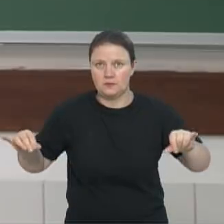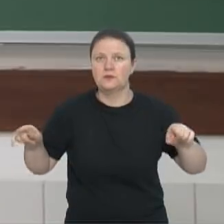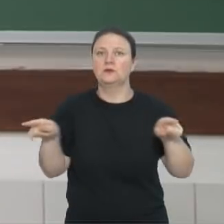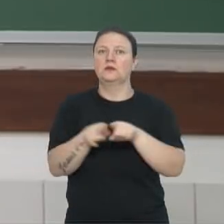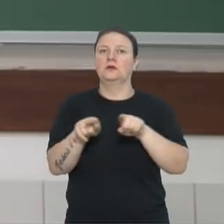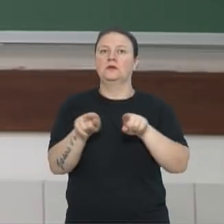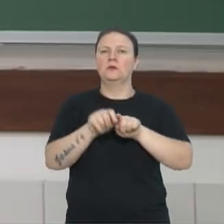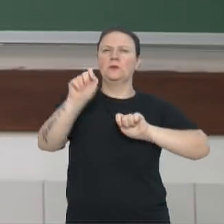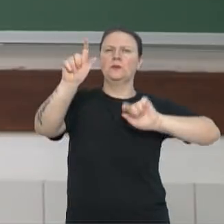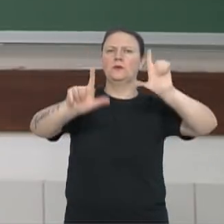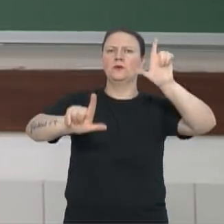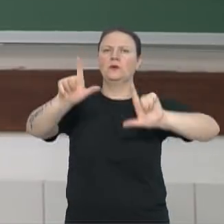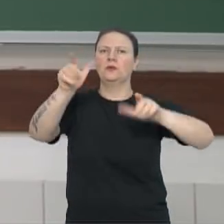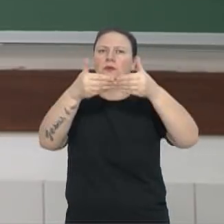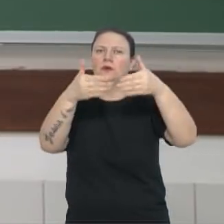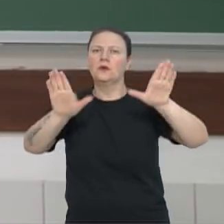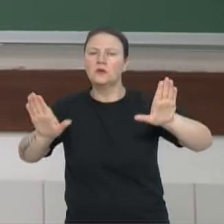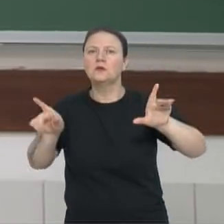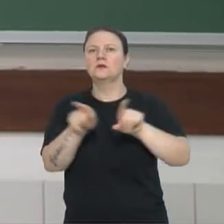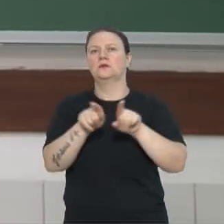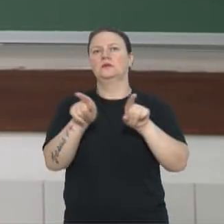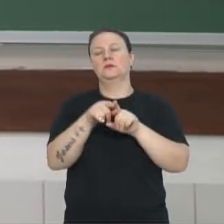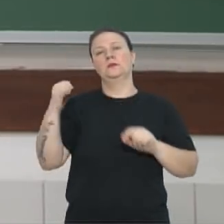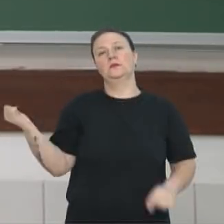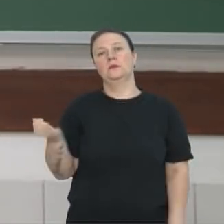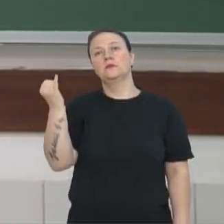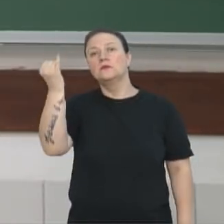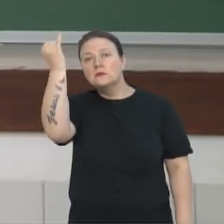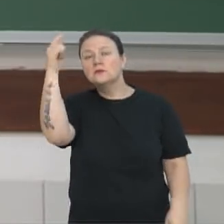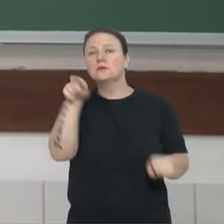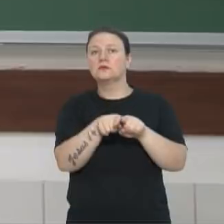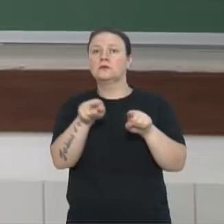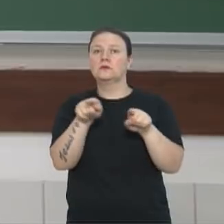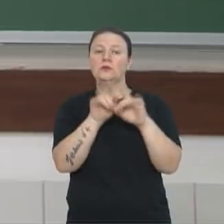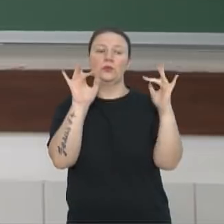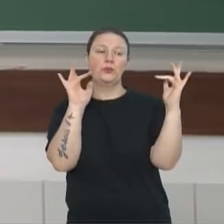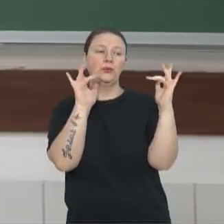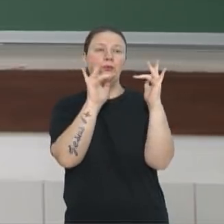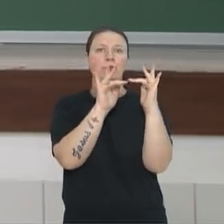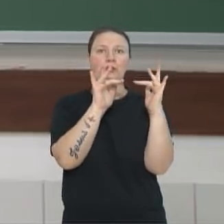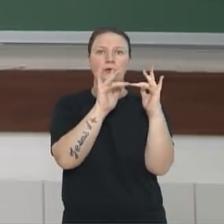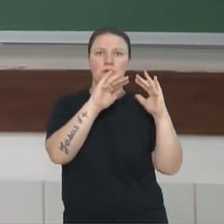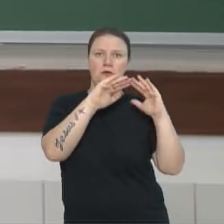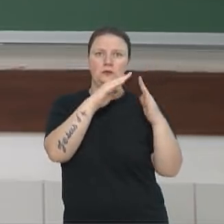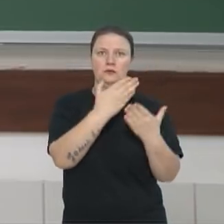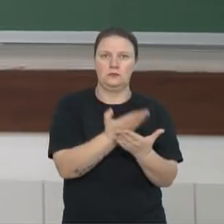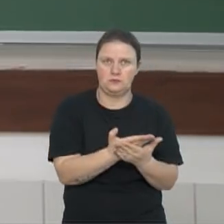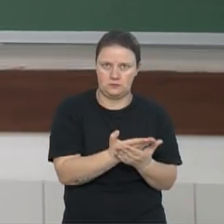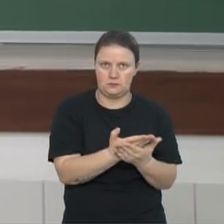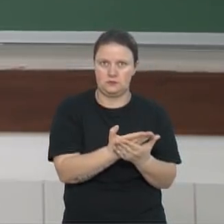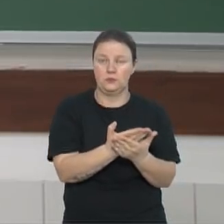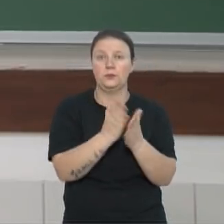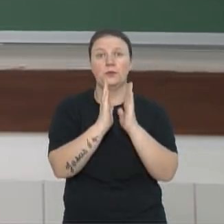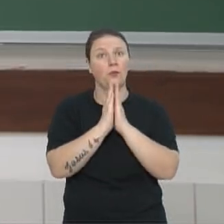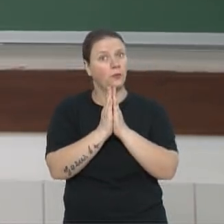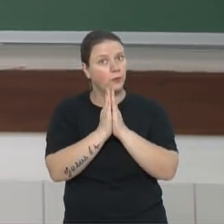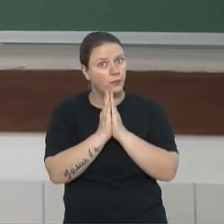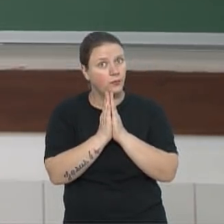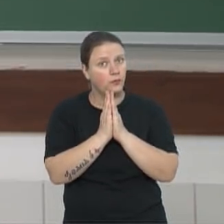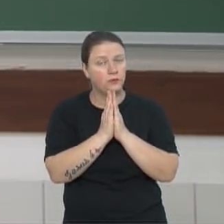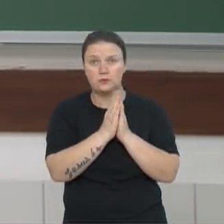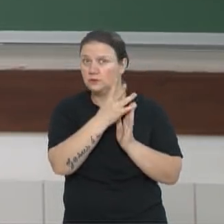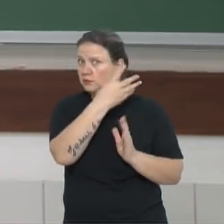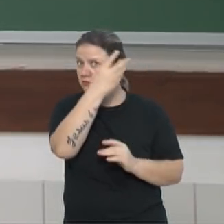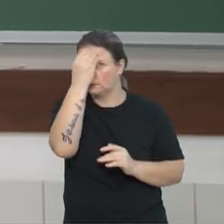que me assiste na TV aberta, é bem importante que você entre em contato com a sua escola. Por favor, não